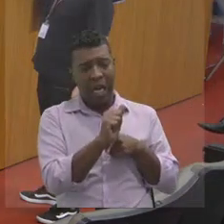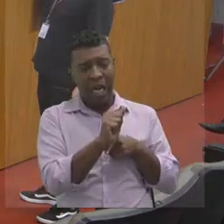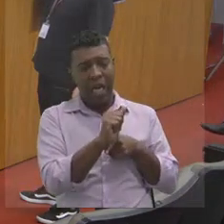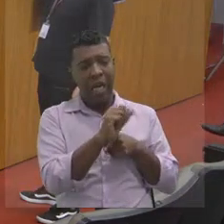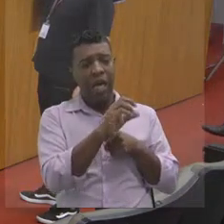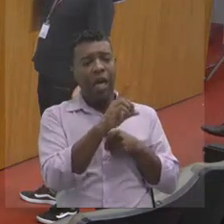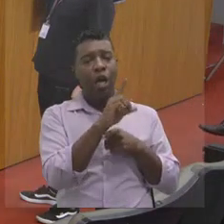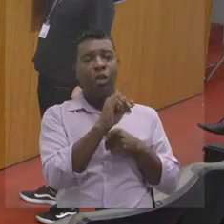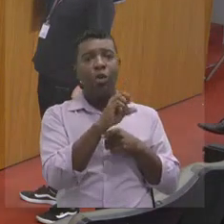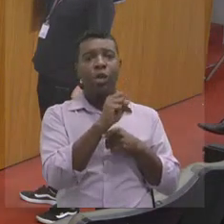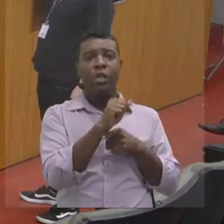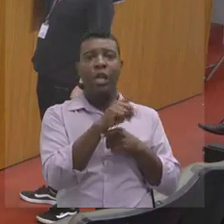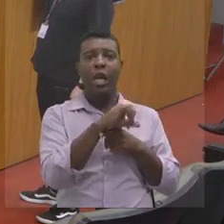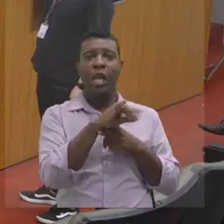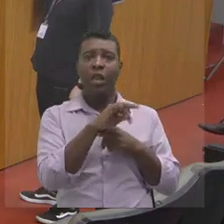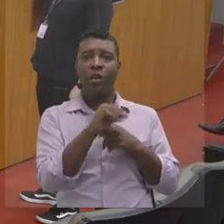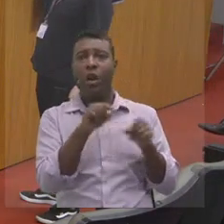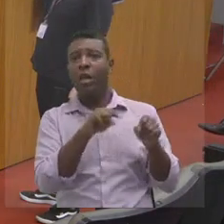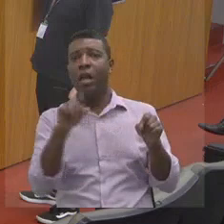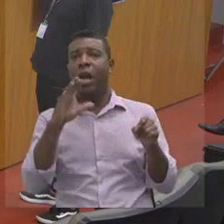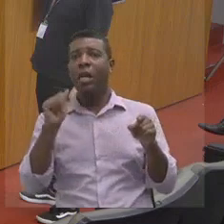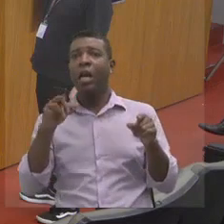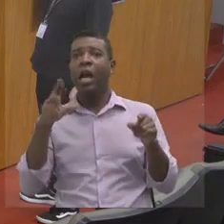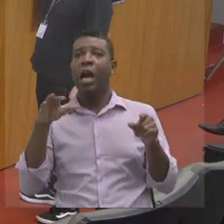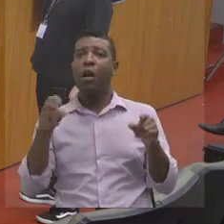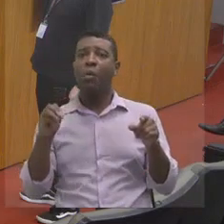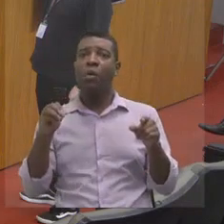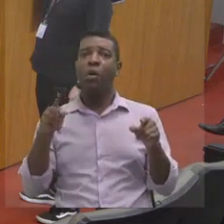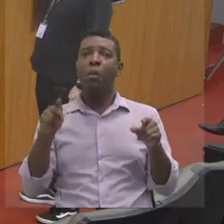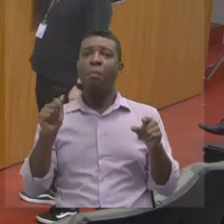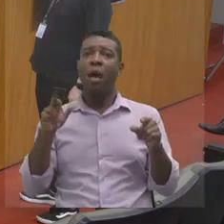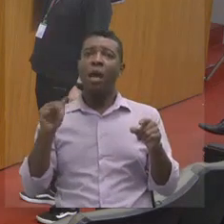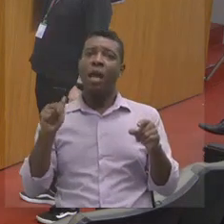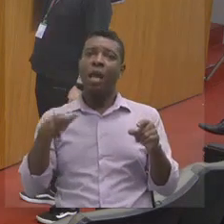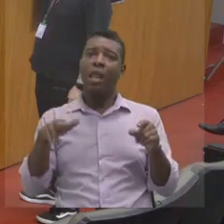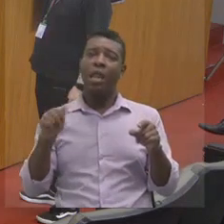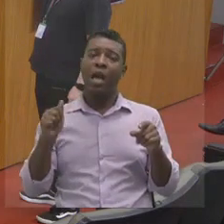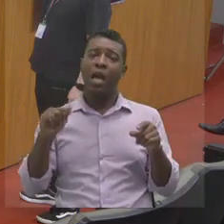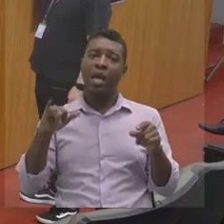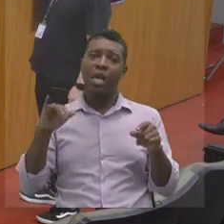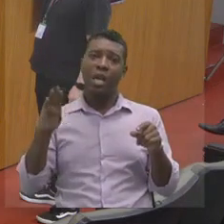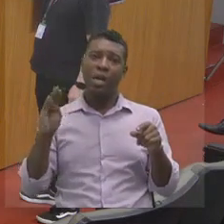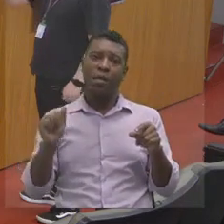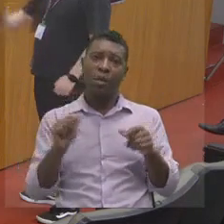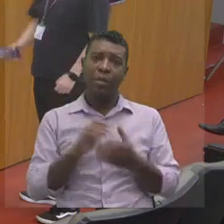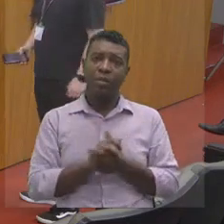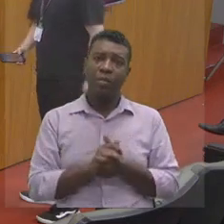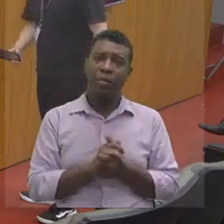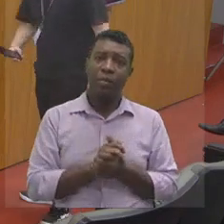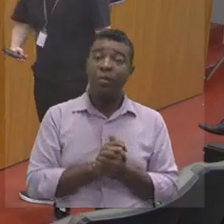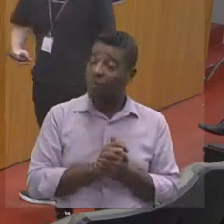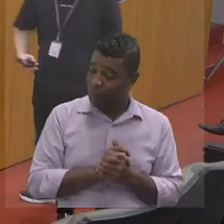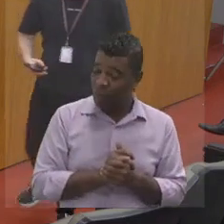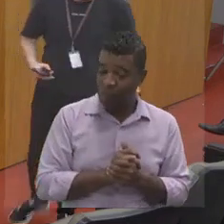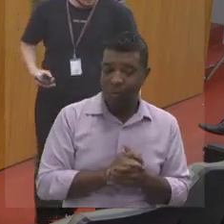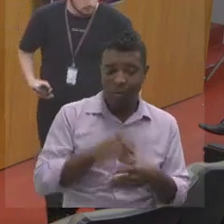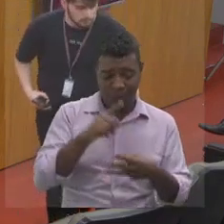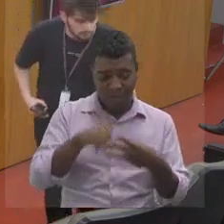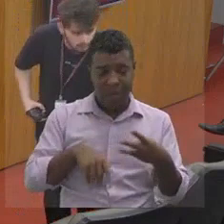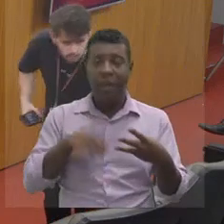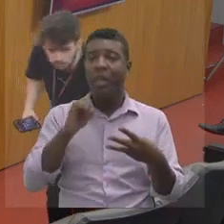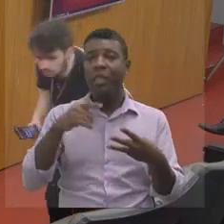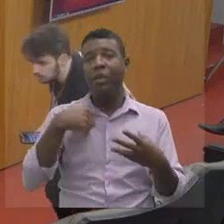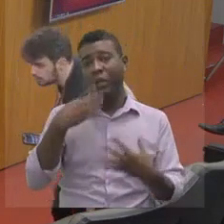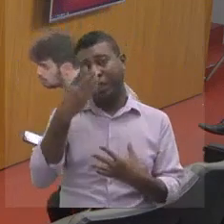Salitre a Carmo do Paranaíba Então essa são as minhas questões vamos lá obrigado pelas questões se eu esquecer alguma aqui se